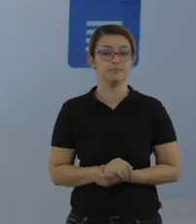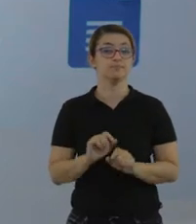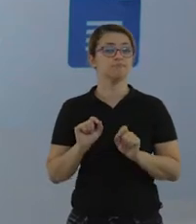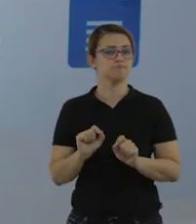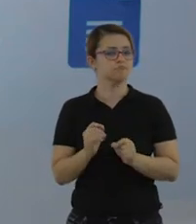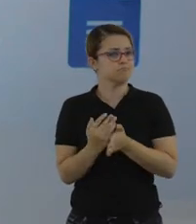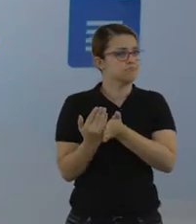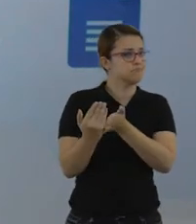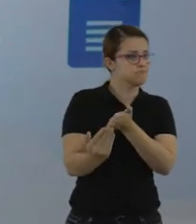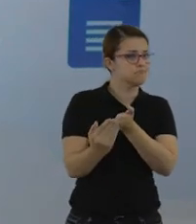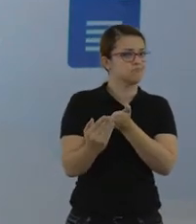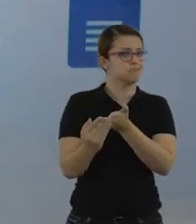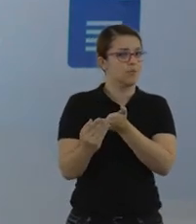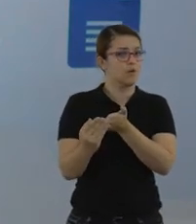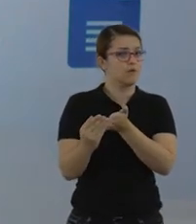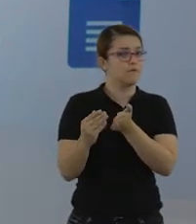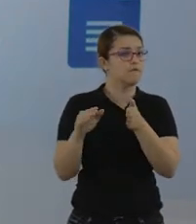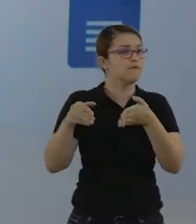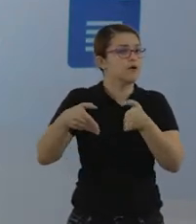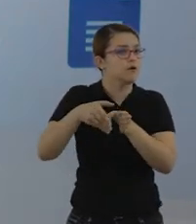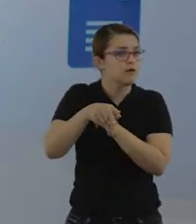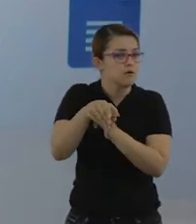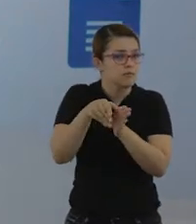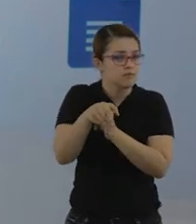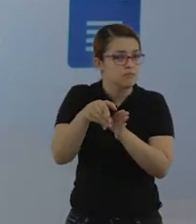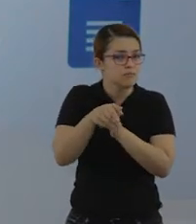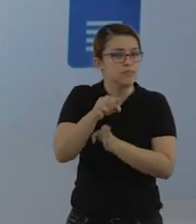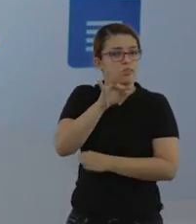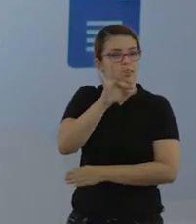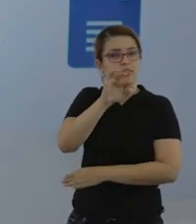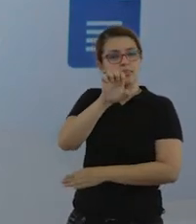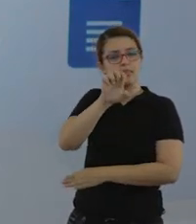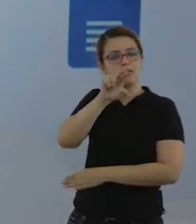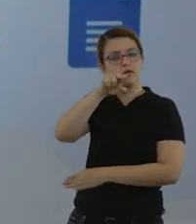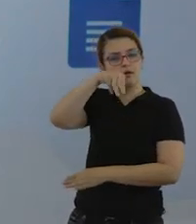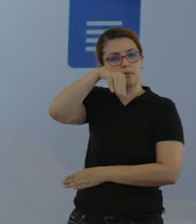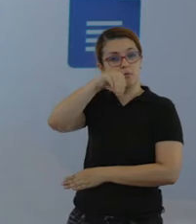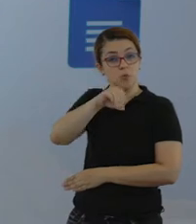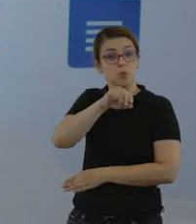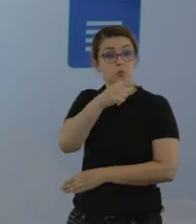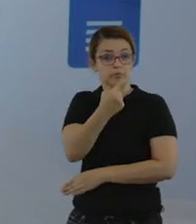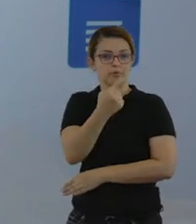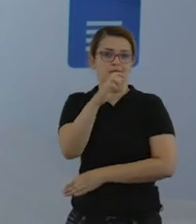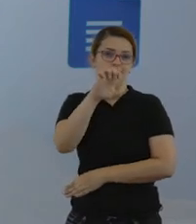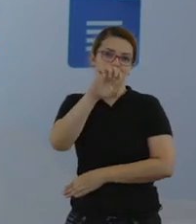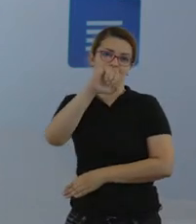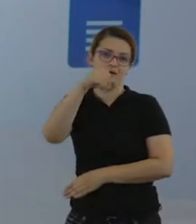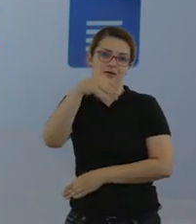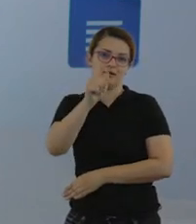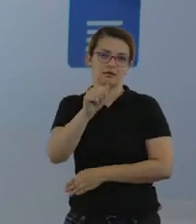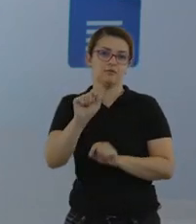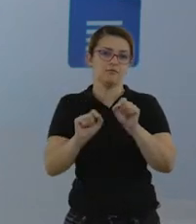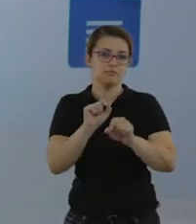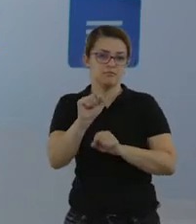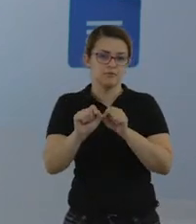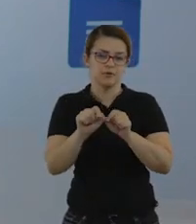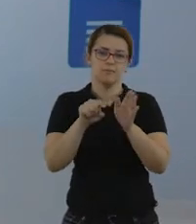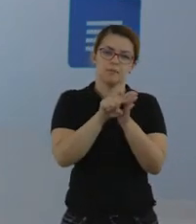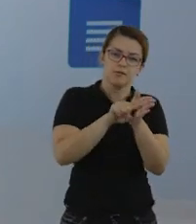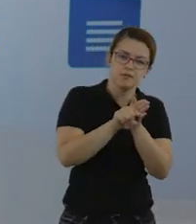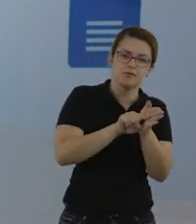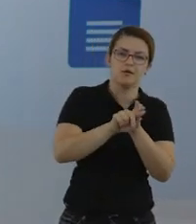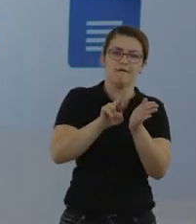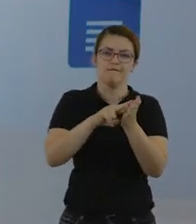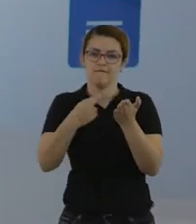Inicialmente, as propostas estão voltadas para a EJA termo 1. Então, o que nós podemos fazer? Buscar em revistas,